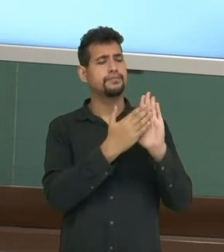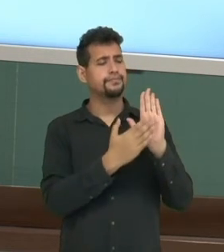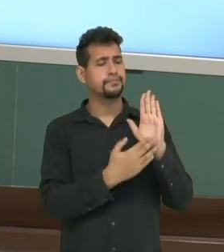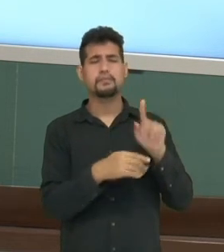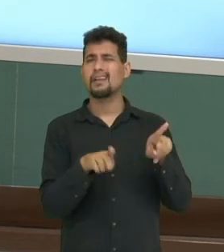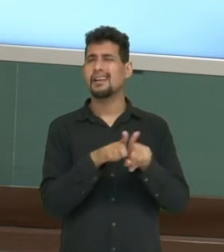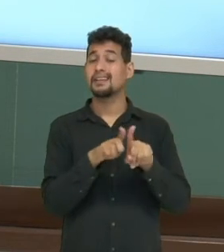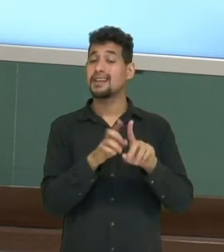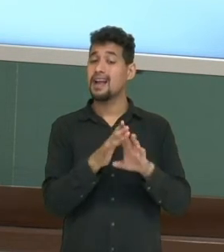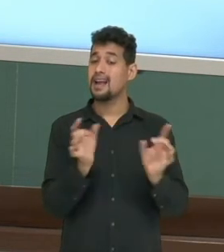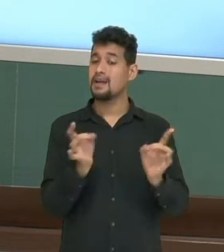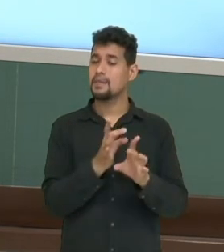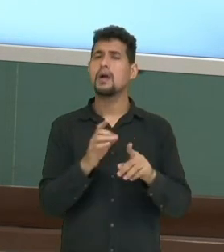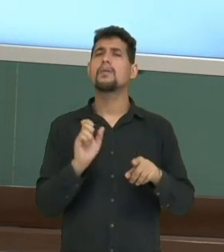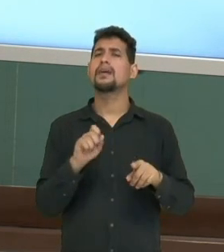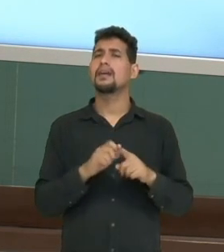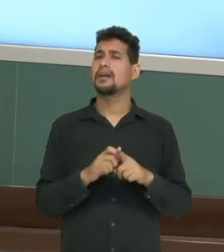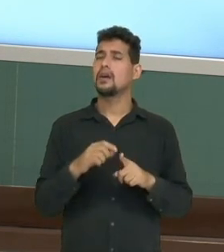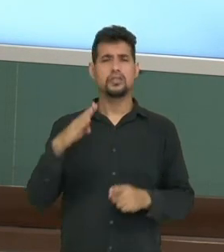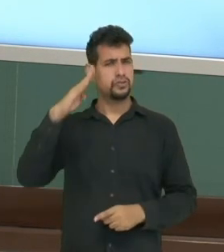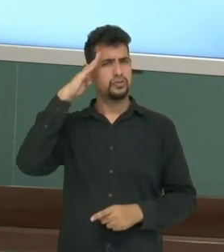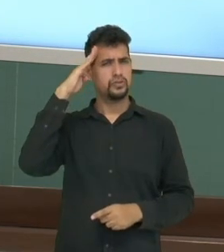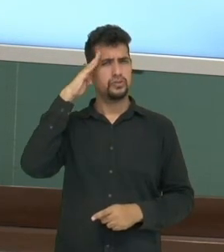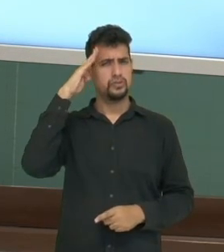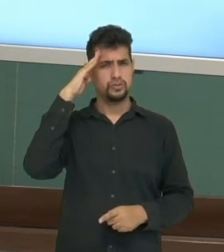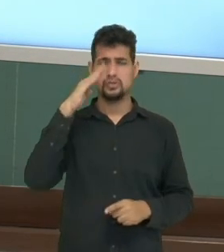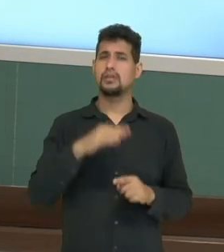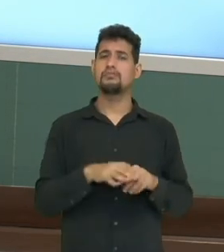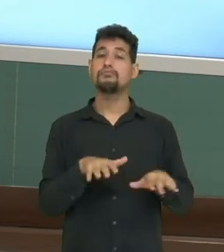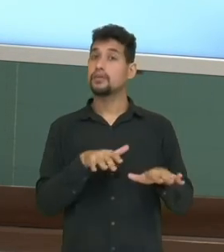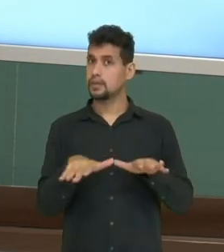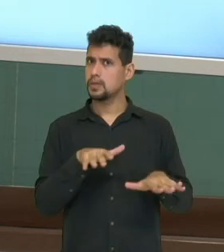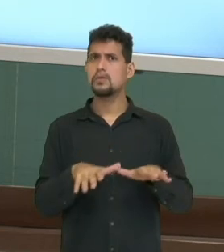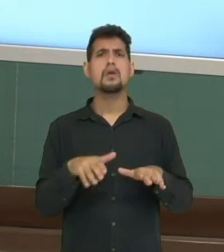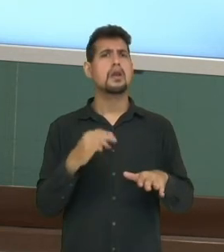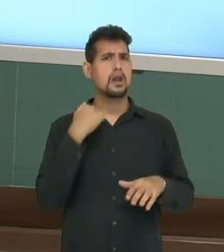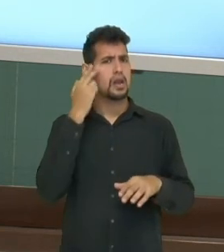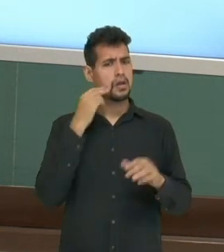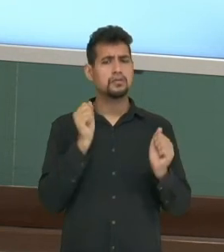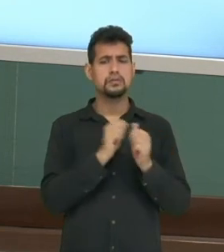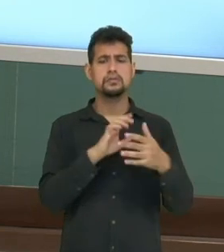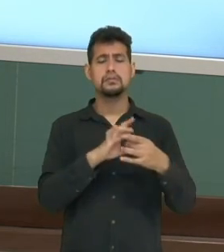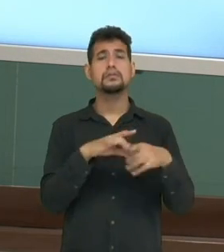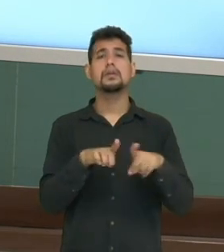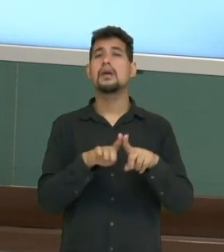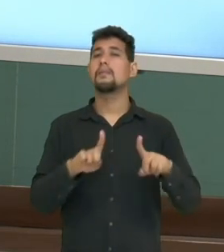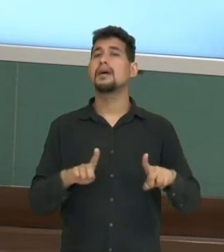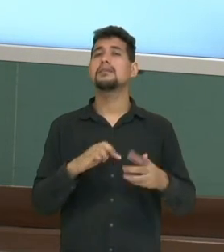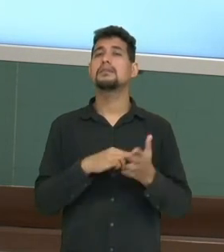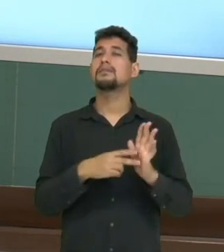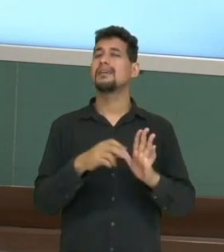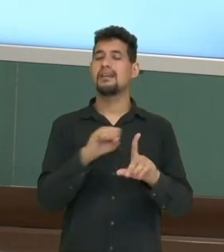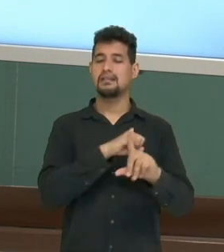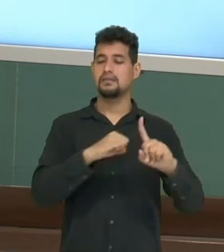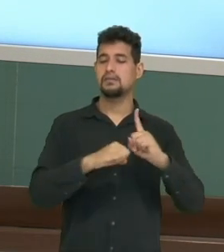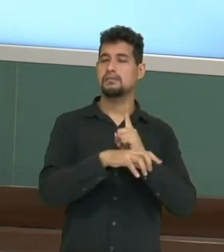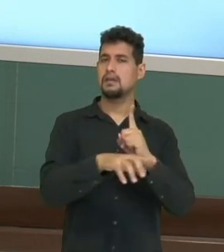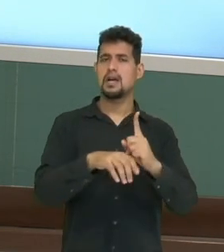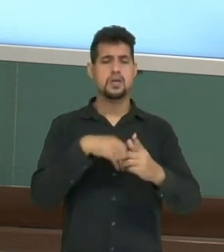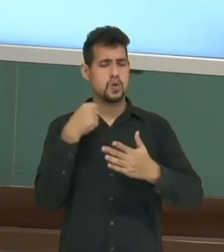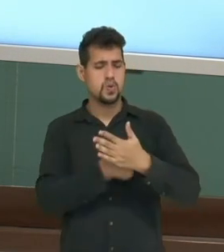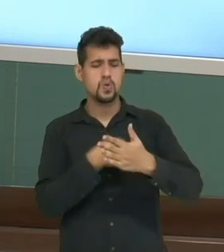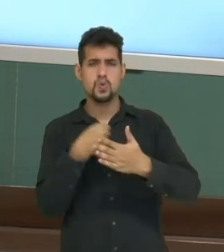combate à ditadura militar no Brasil, as lutas do movimento negro unificado, mais uma parcela da sociedade em